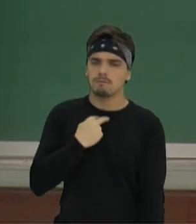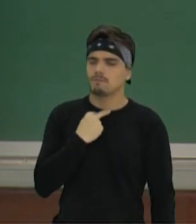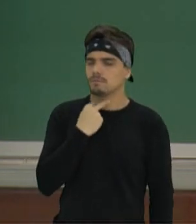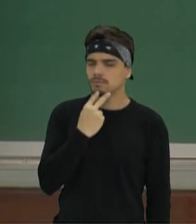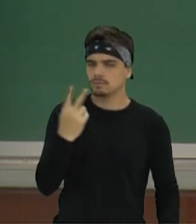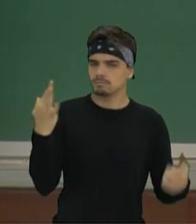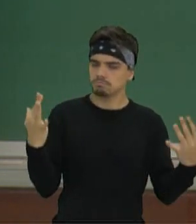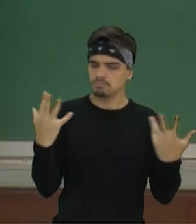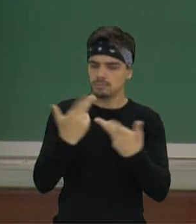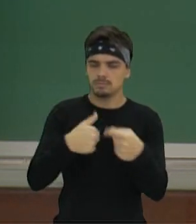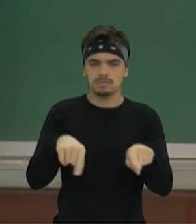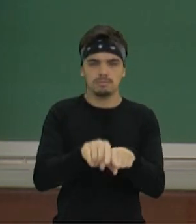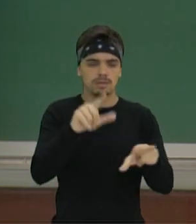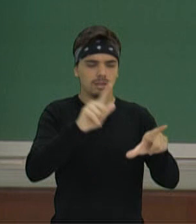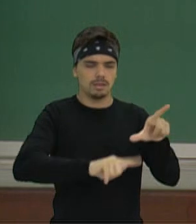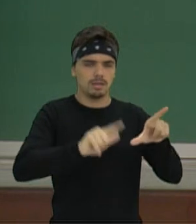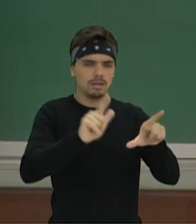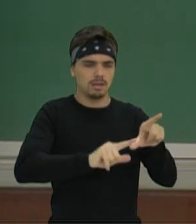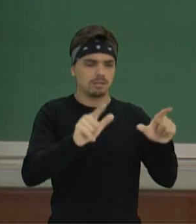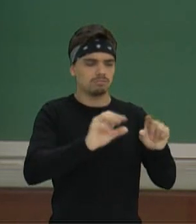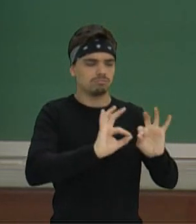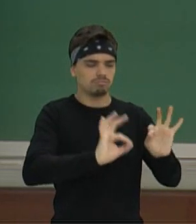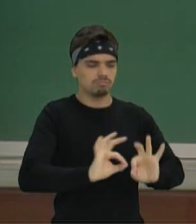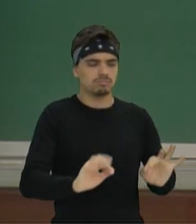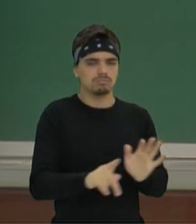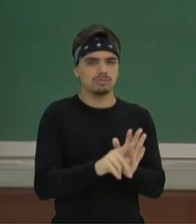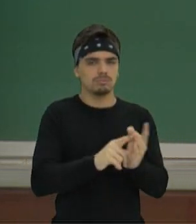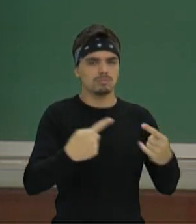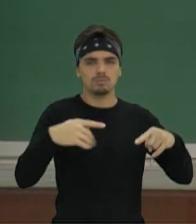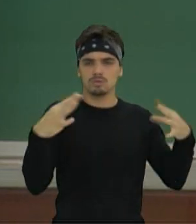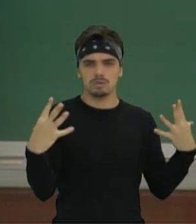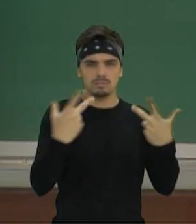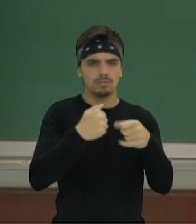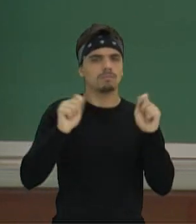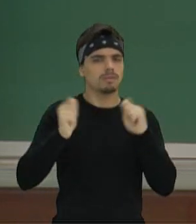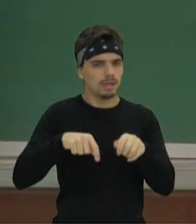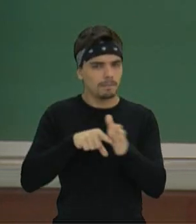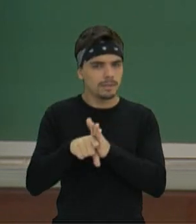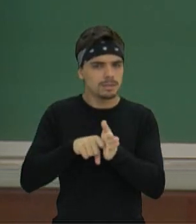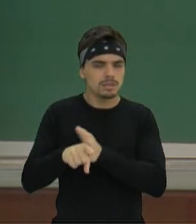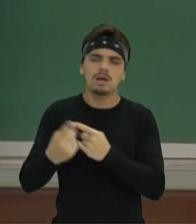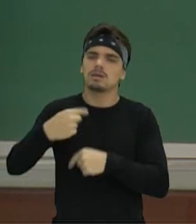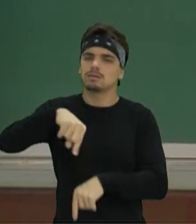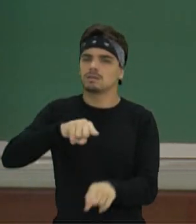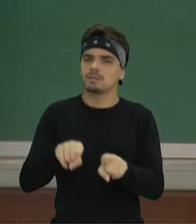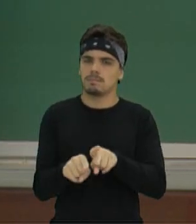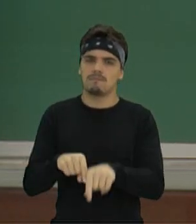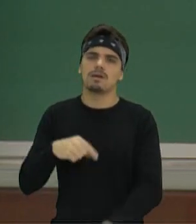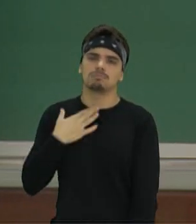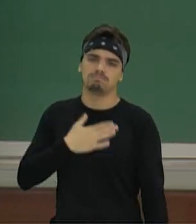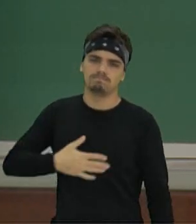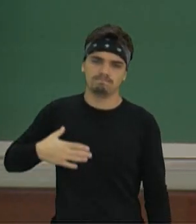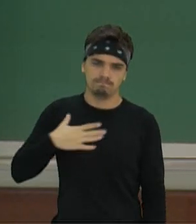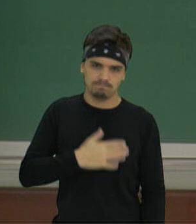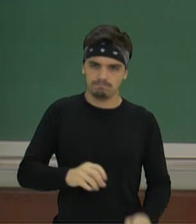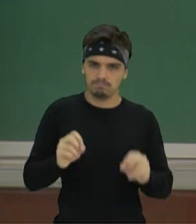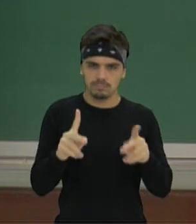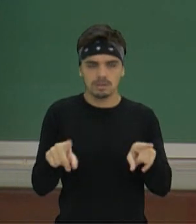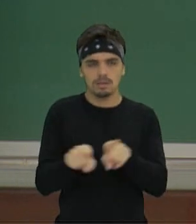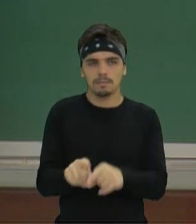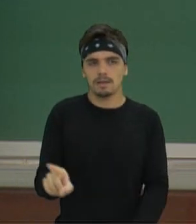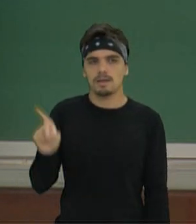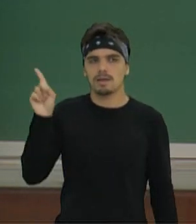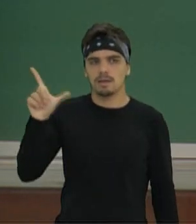incrível, com letras mais incríveis ainda. Sobretudo, aconselho a pesquisar, tenho certeza que vocês irão gostar. E ela